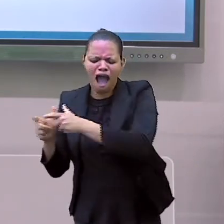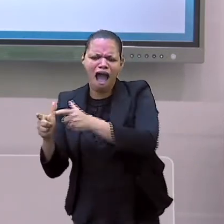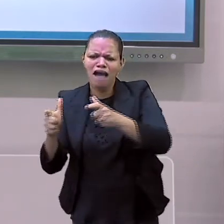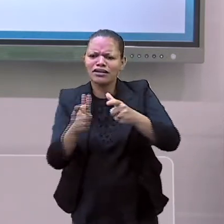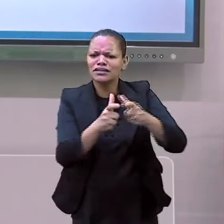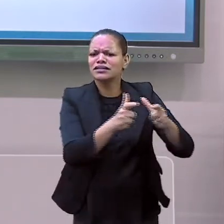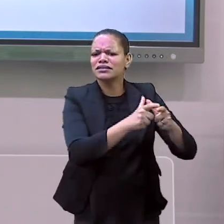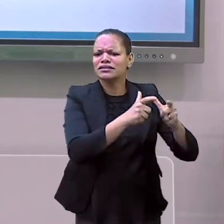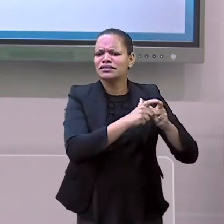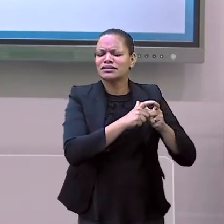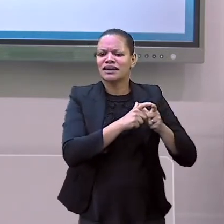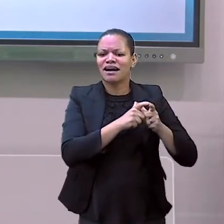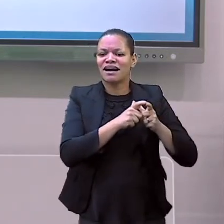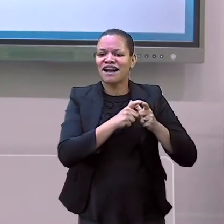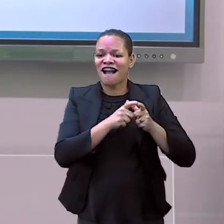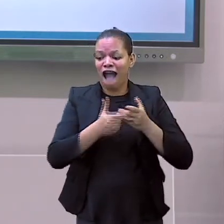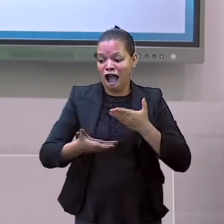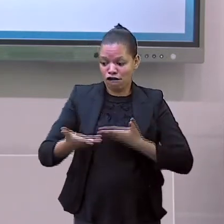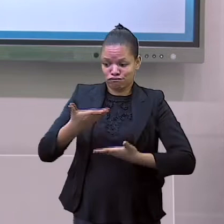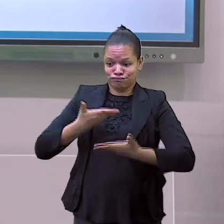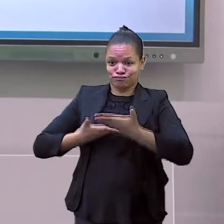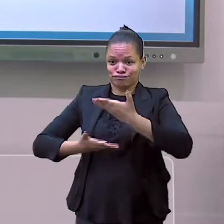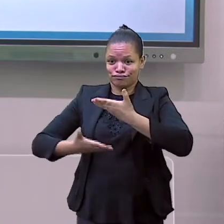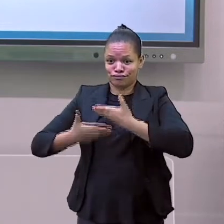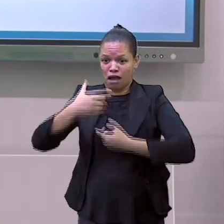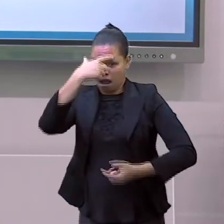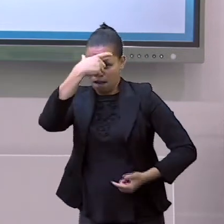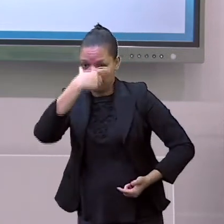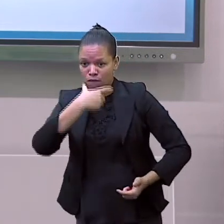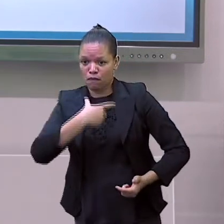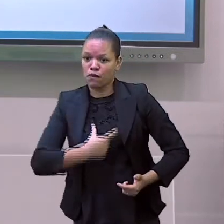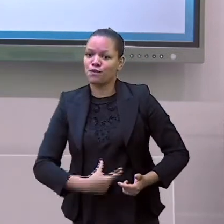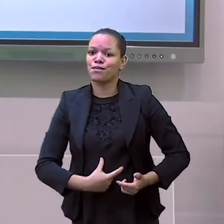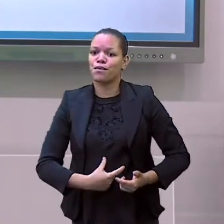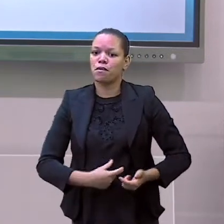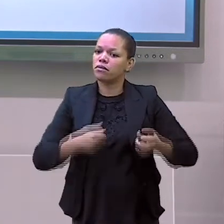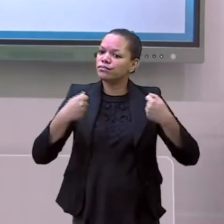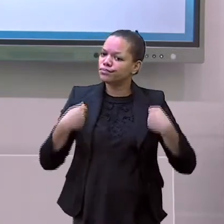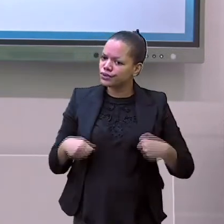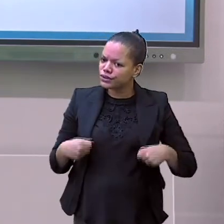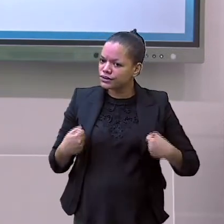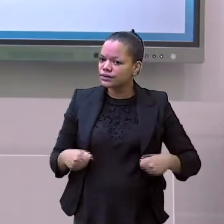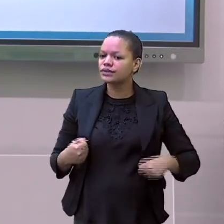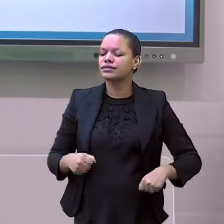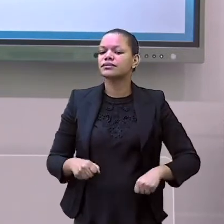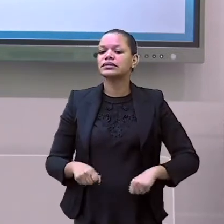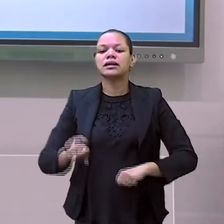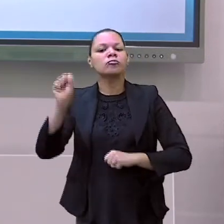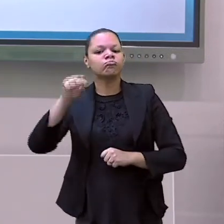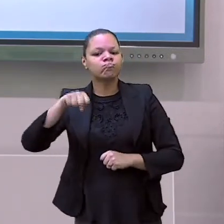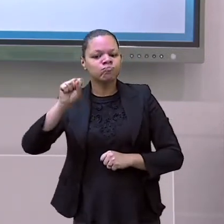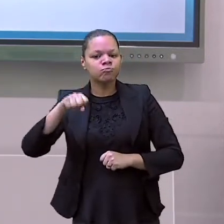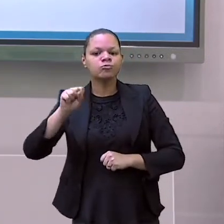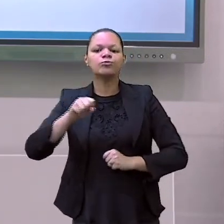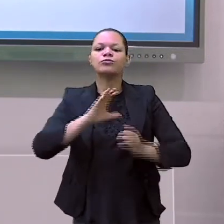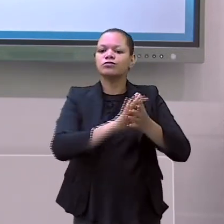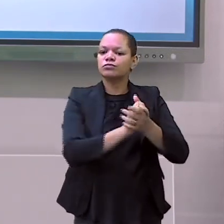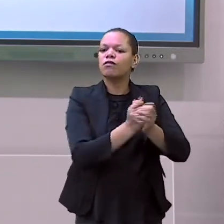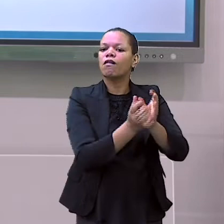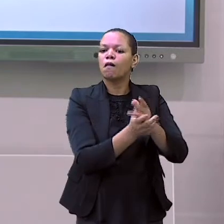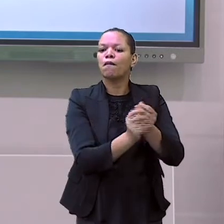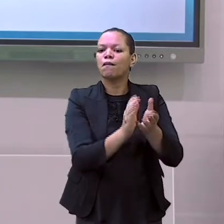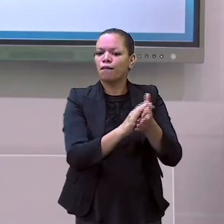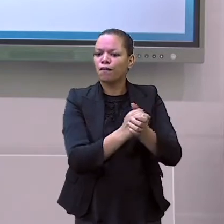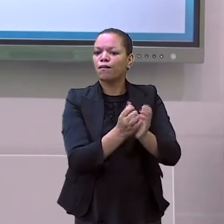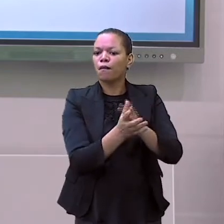no nosso corpo. Aí vem a necessidade de estar lavando as mãos constantemente.